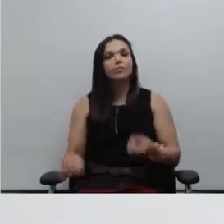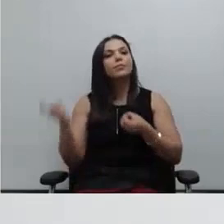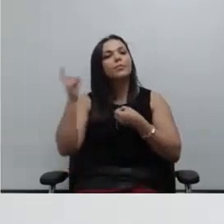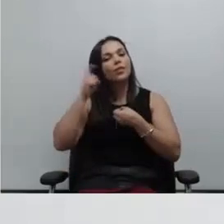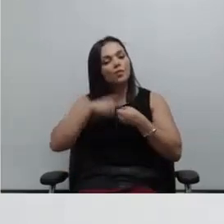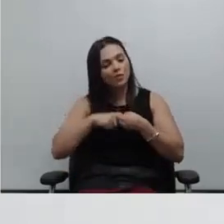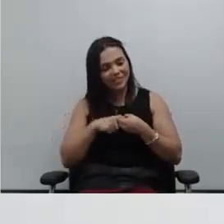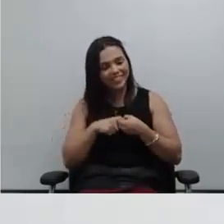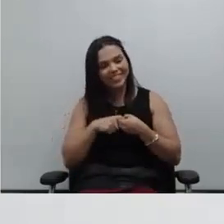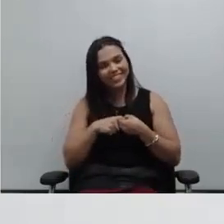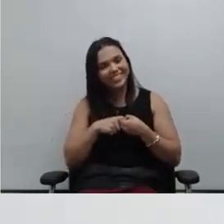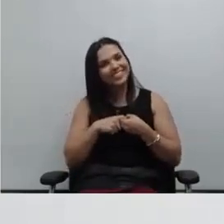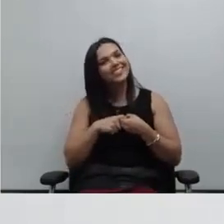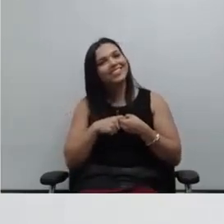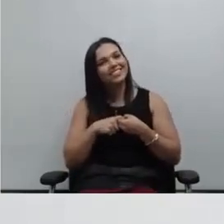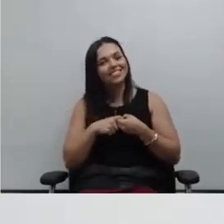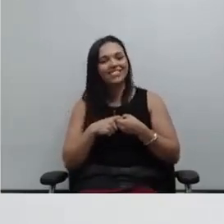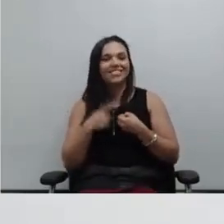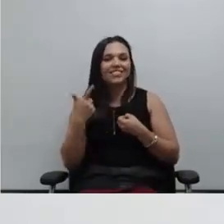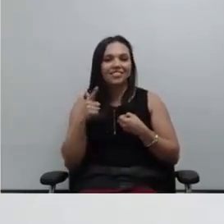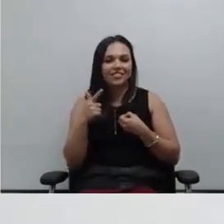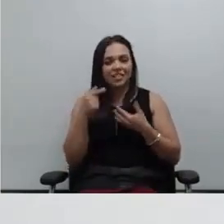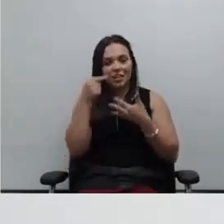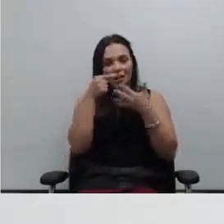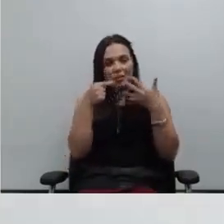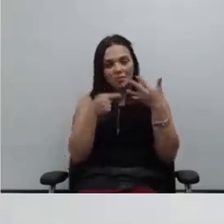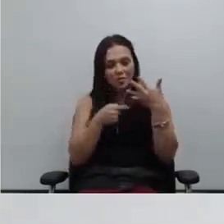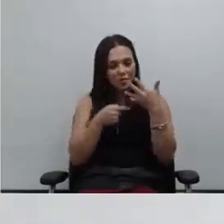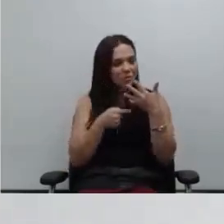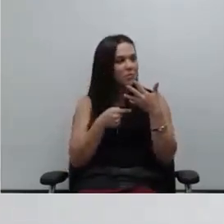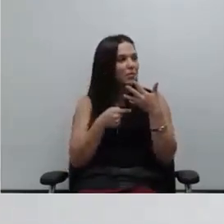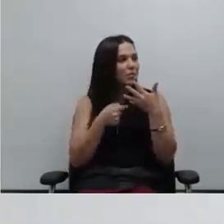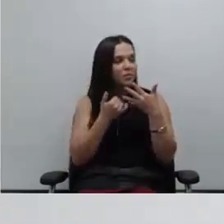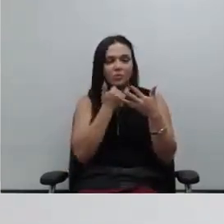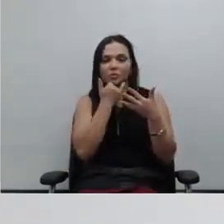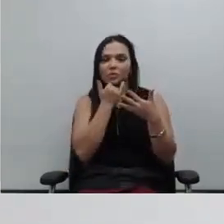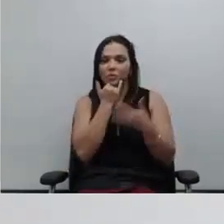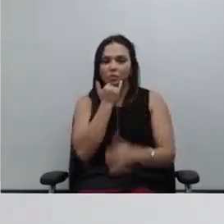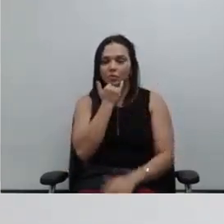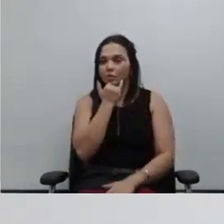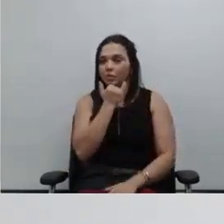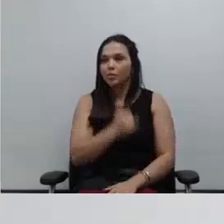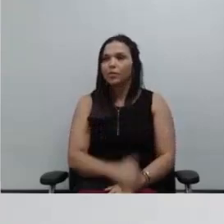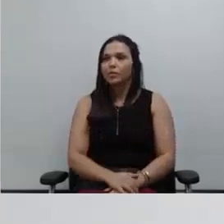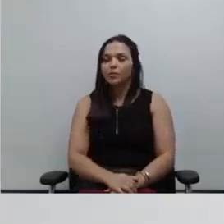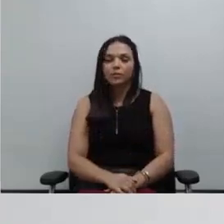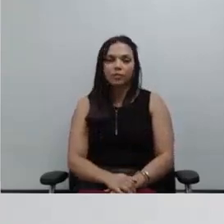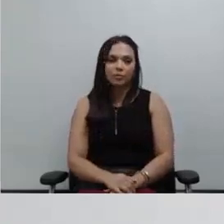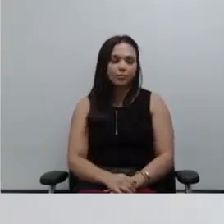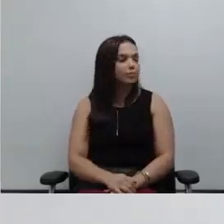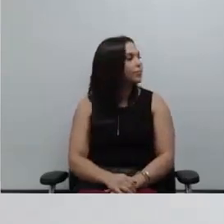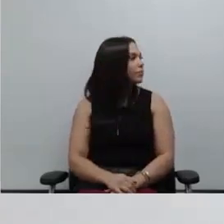Voltando. Já que não houve o apontamento, peço desculpas. Tudo bem.